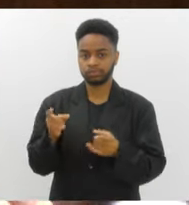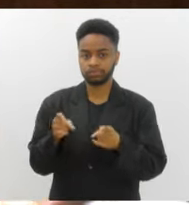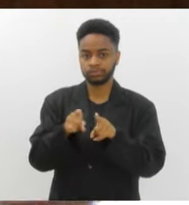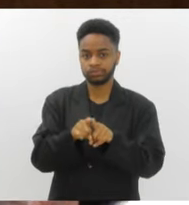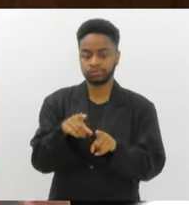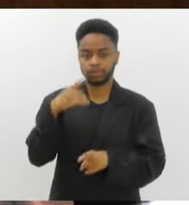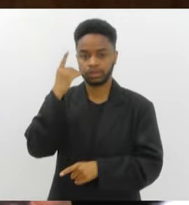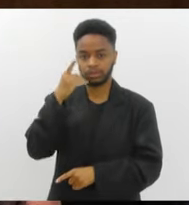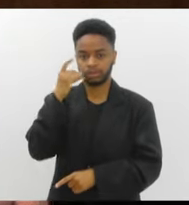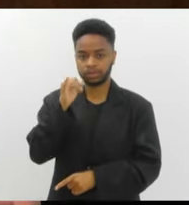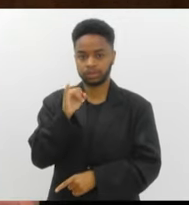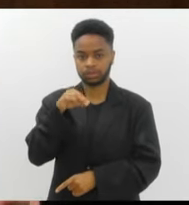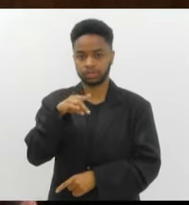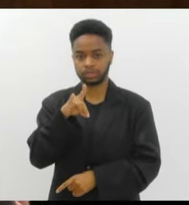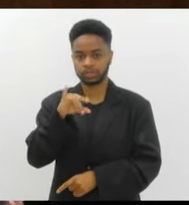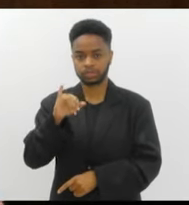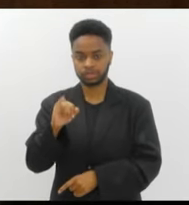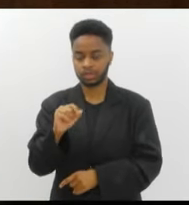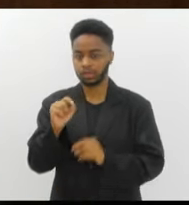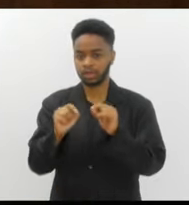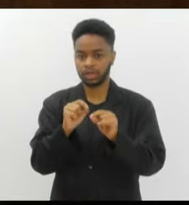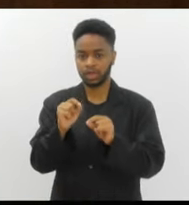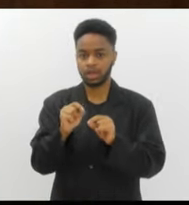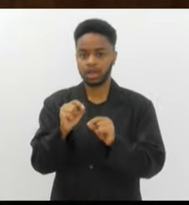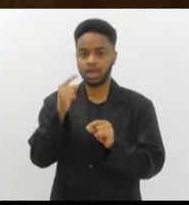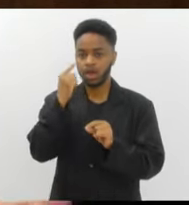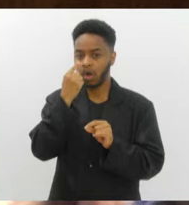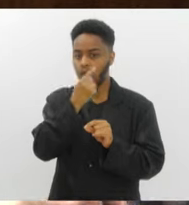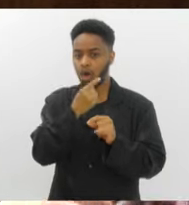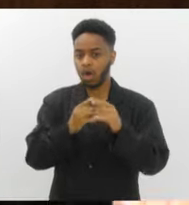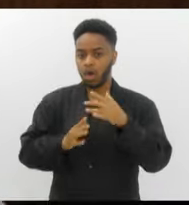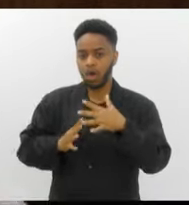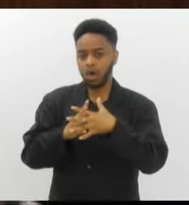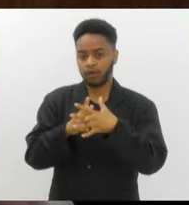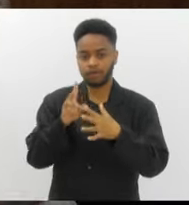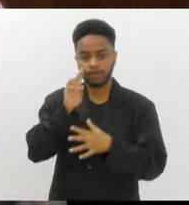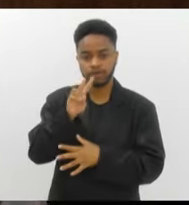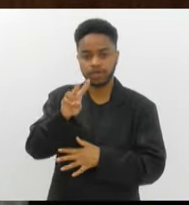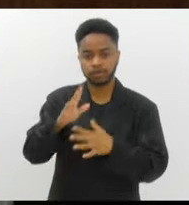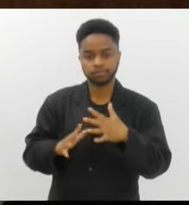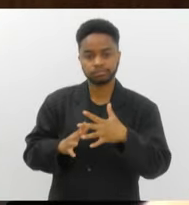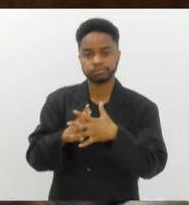Índia Armelau, de Além dos Olhos. Programa